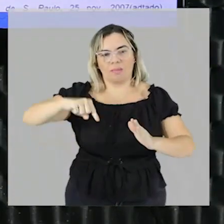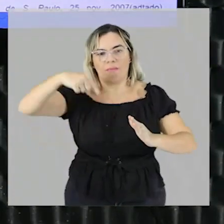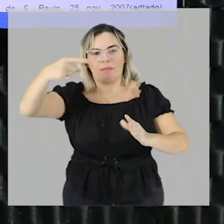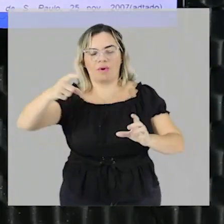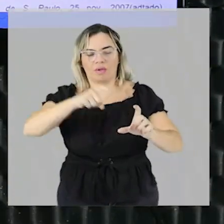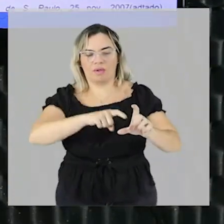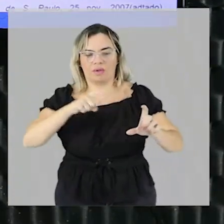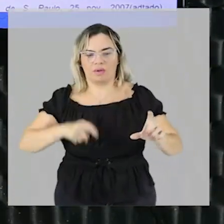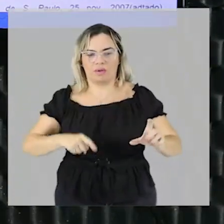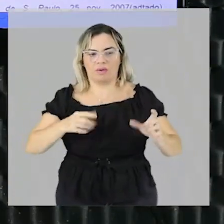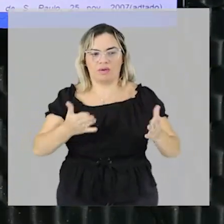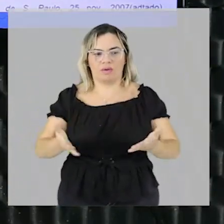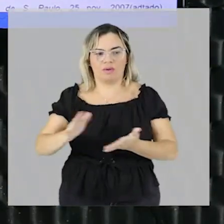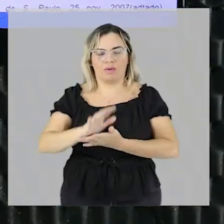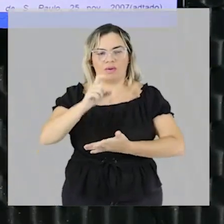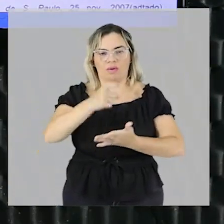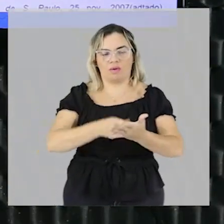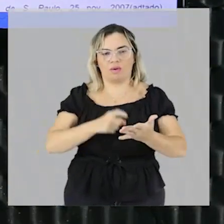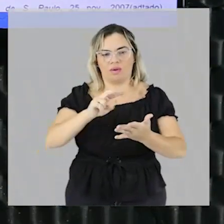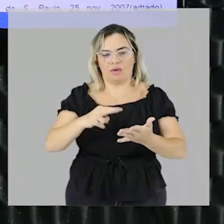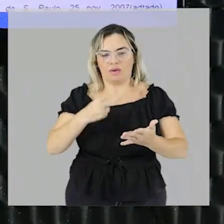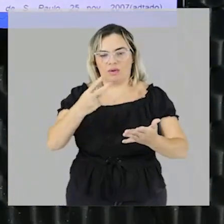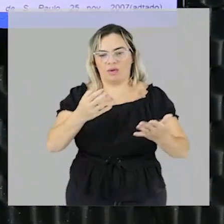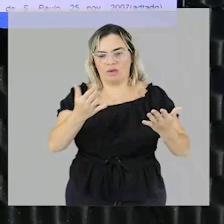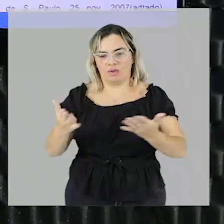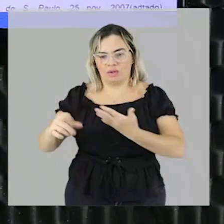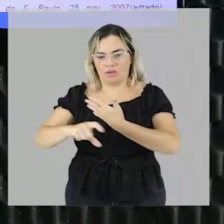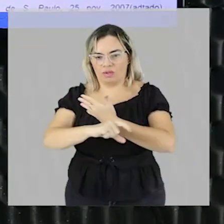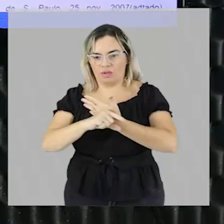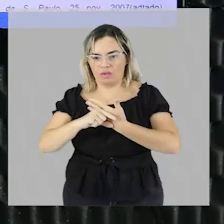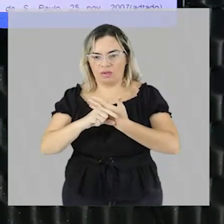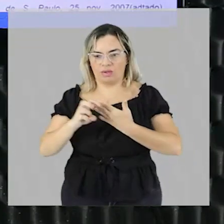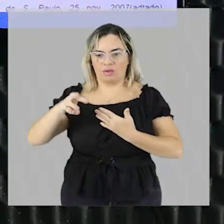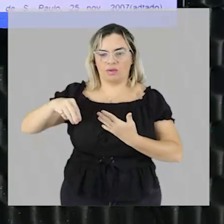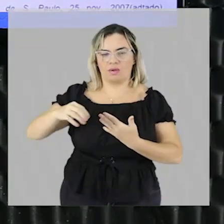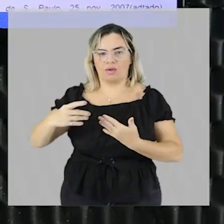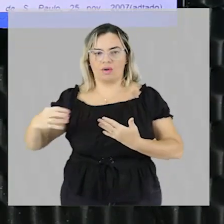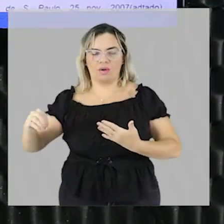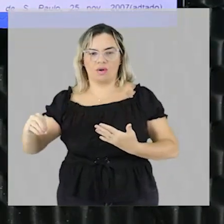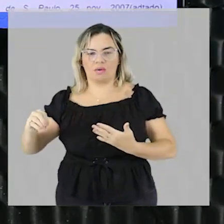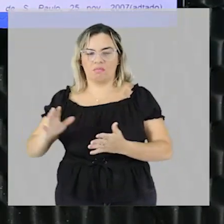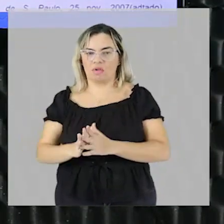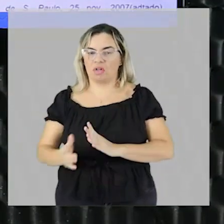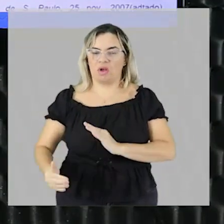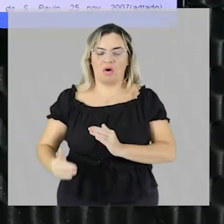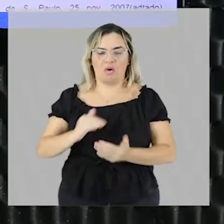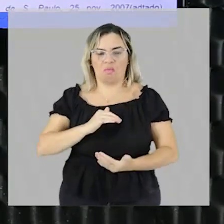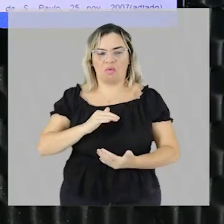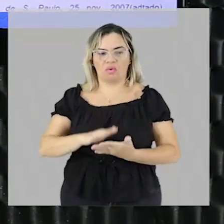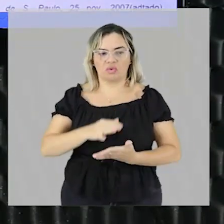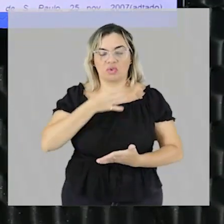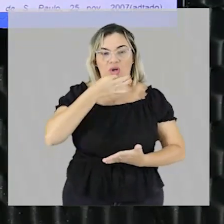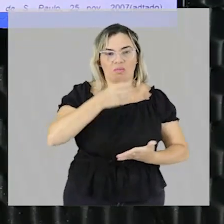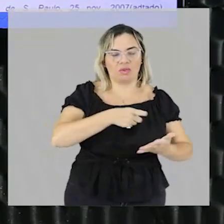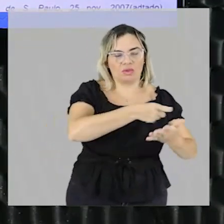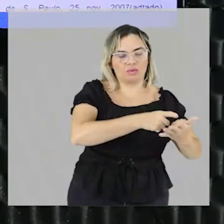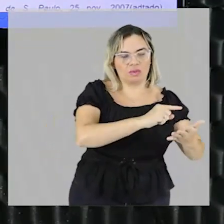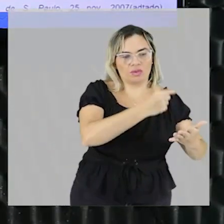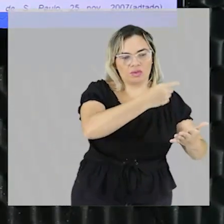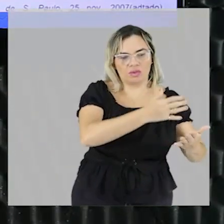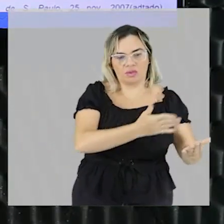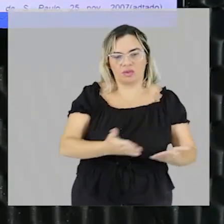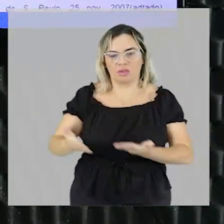2 do Evaldo Cabral de Melo, ele já discorda disso. A unidade do Brasil